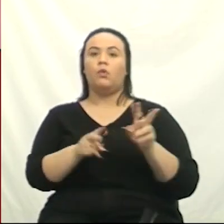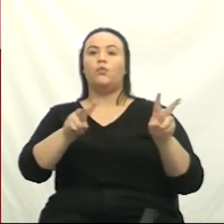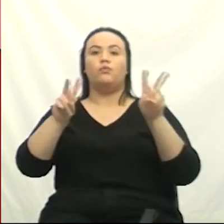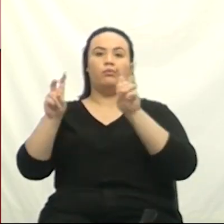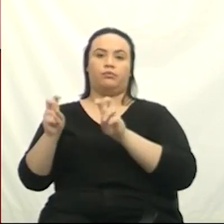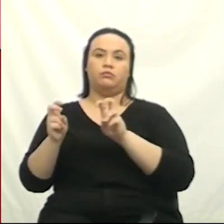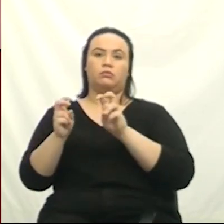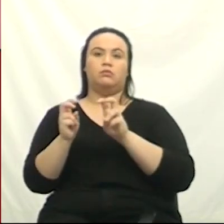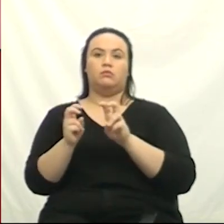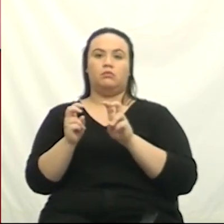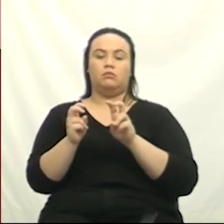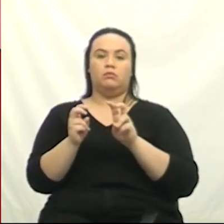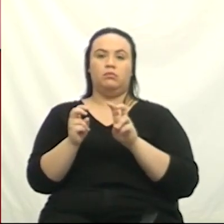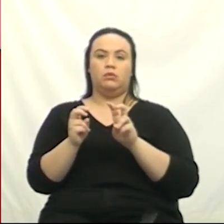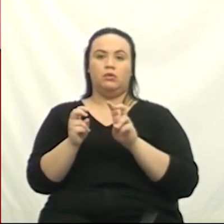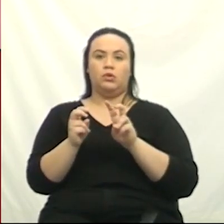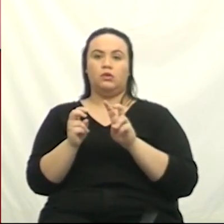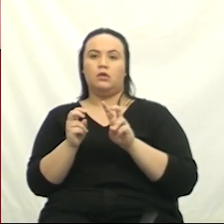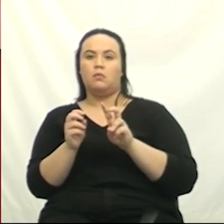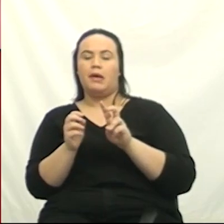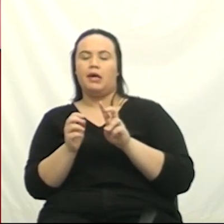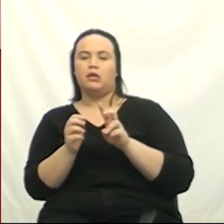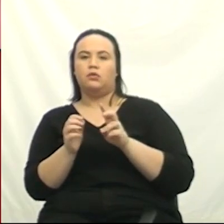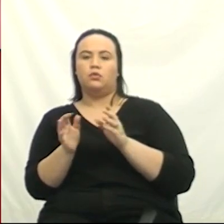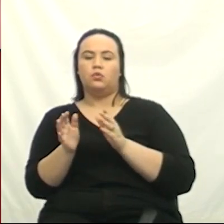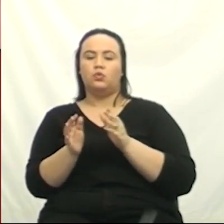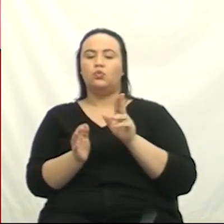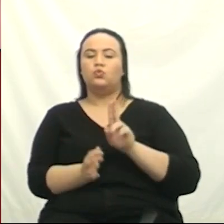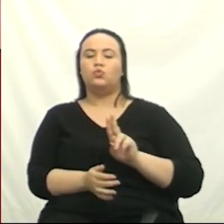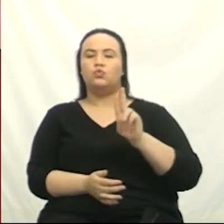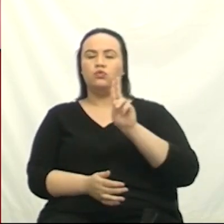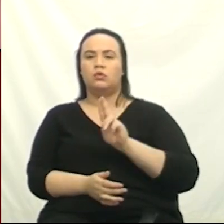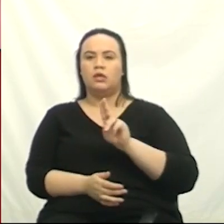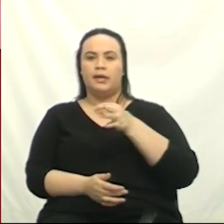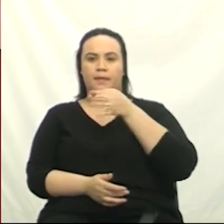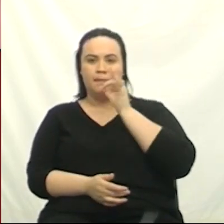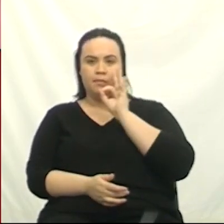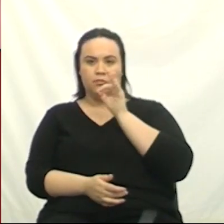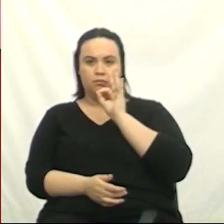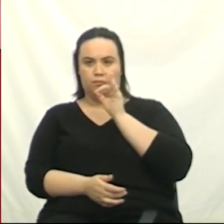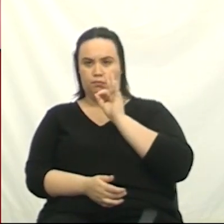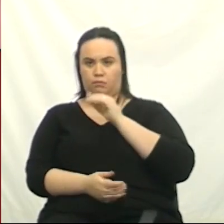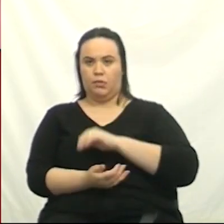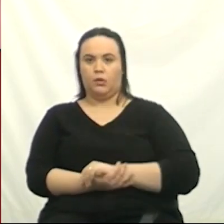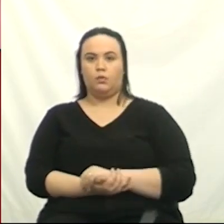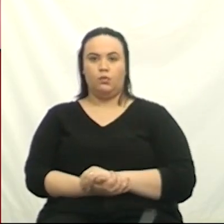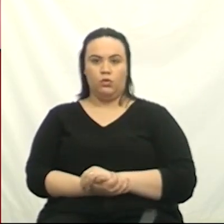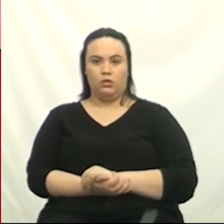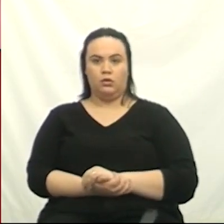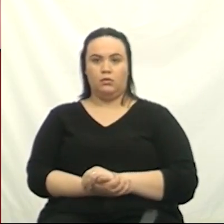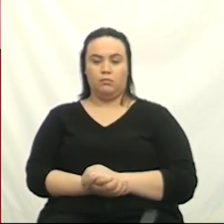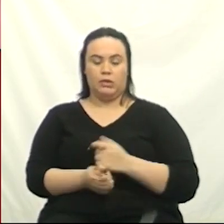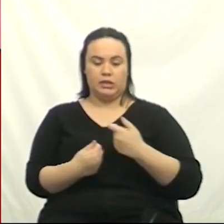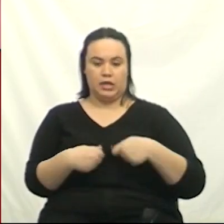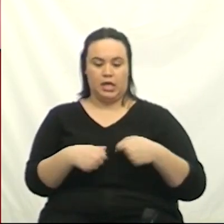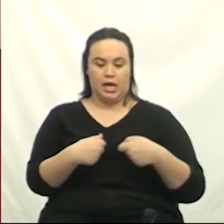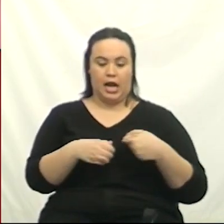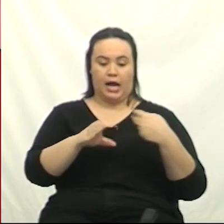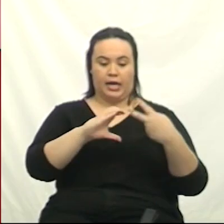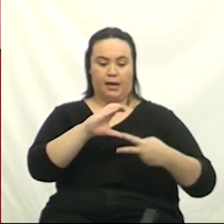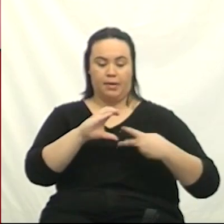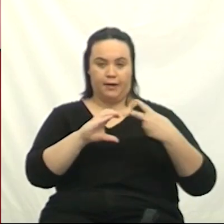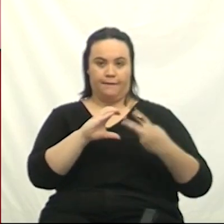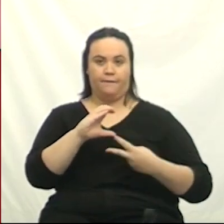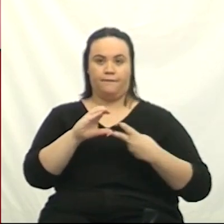do porte da maconha senhor presidente deveria estar na câmara federal deveria estar no